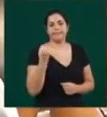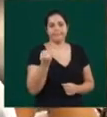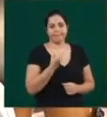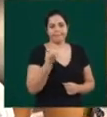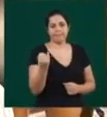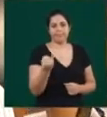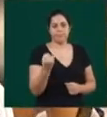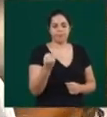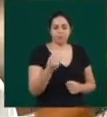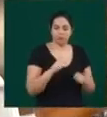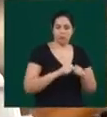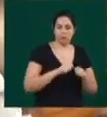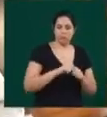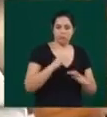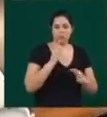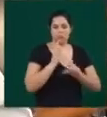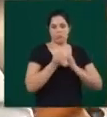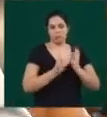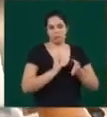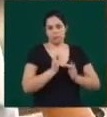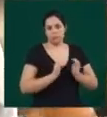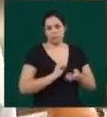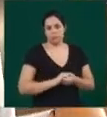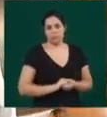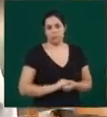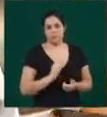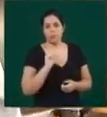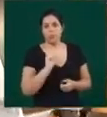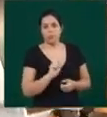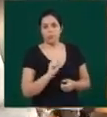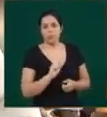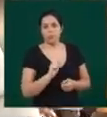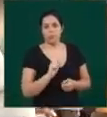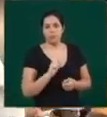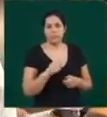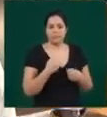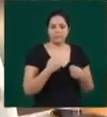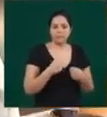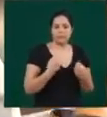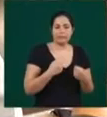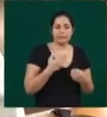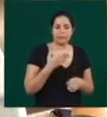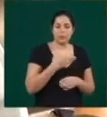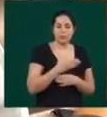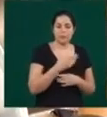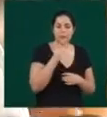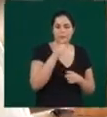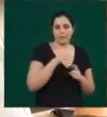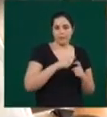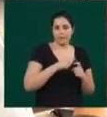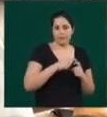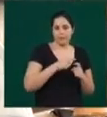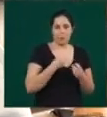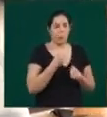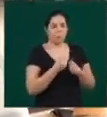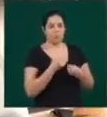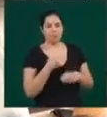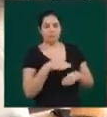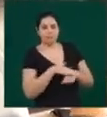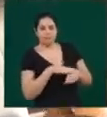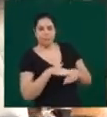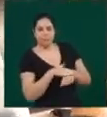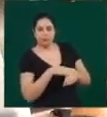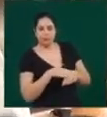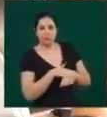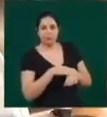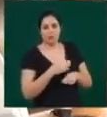aderência ao tratamento e o que ele tem que, como que ele aborda o médico, como que ele conversa com o médico para o